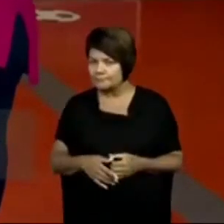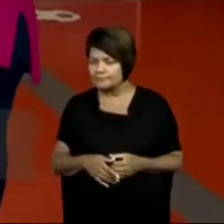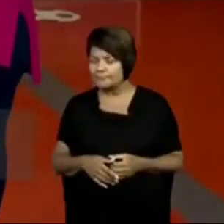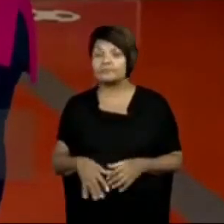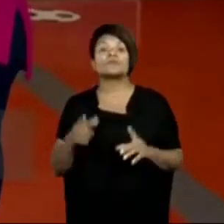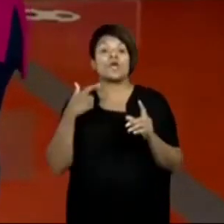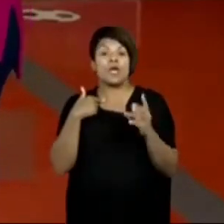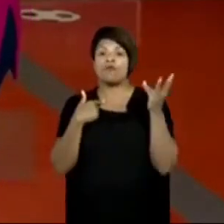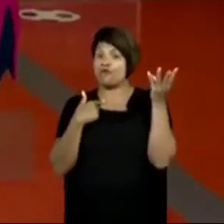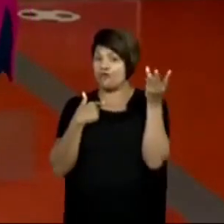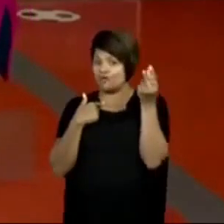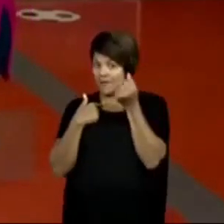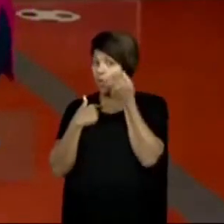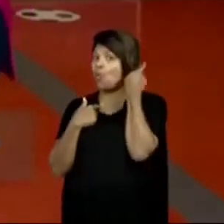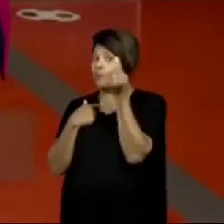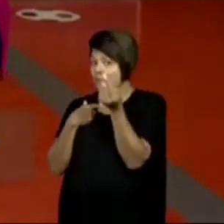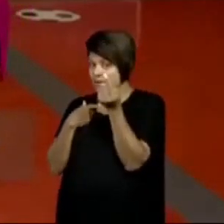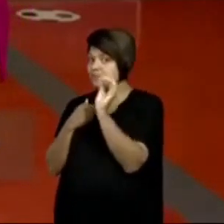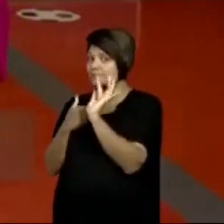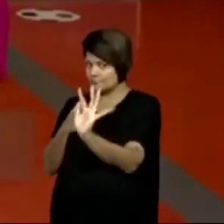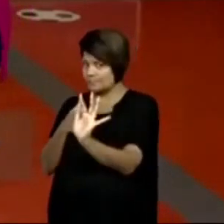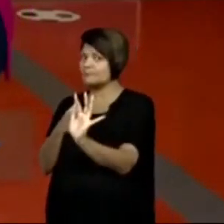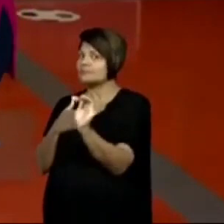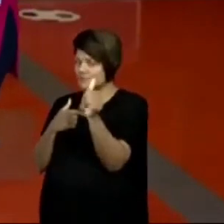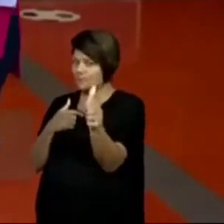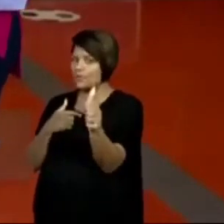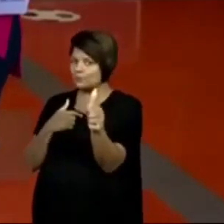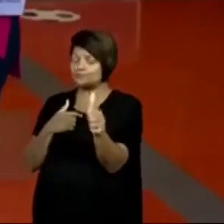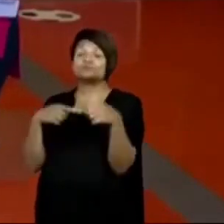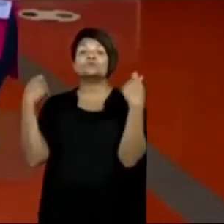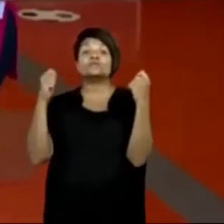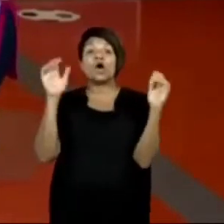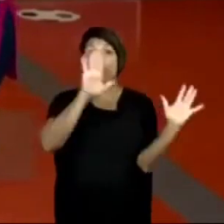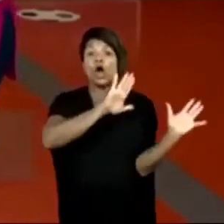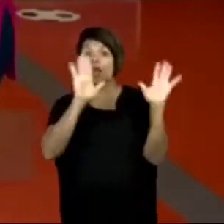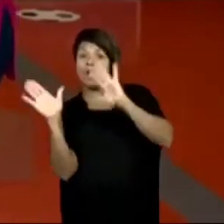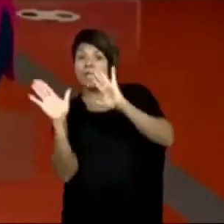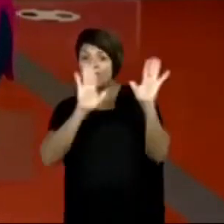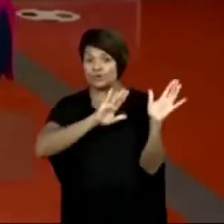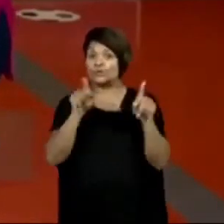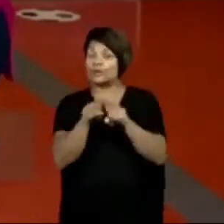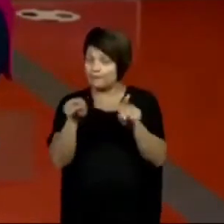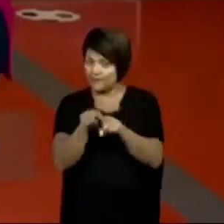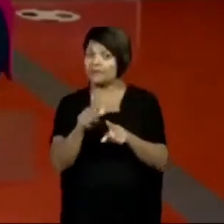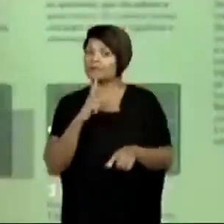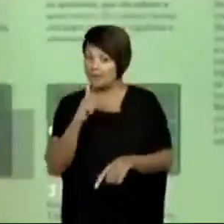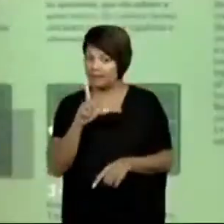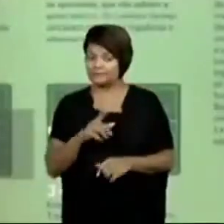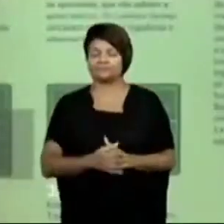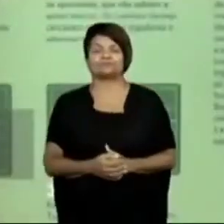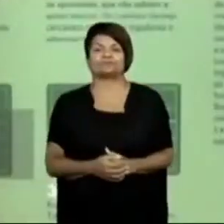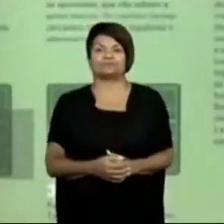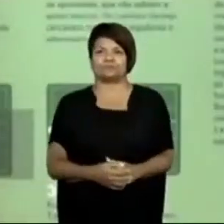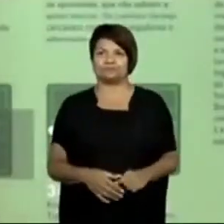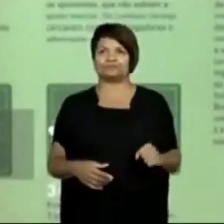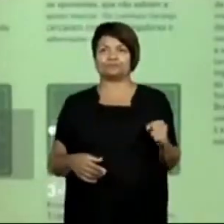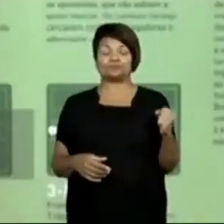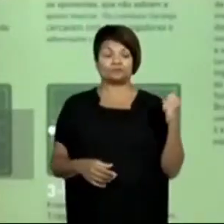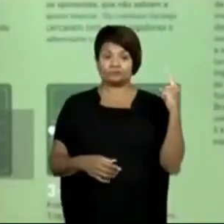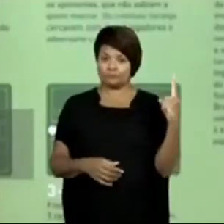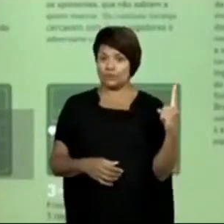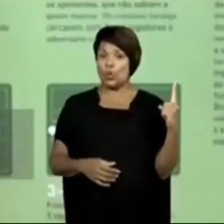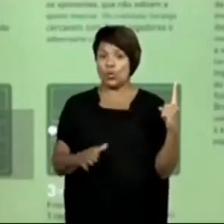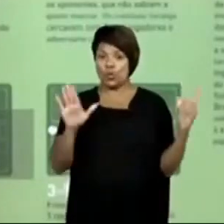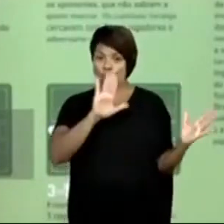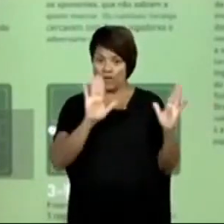aqui a contagem de 1, lembrando que temos que contar com o goleiro também, né? Ele faz parte da equipe, não é? Sim. Então, ó, 1,